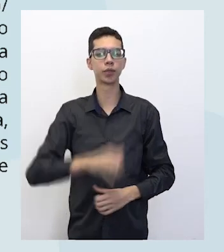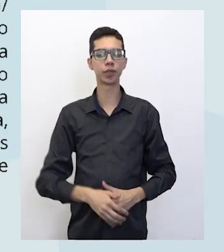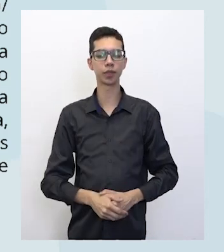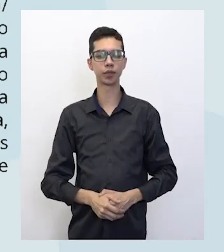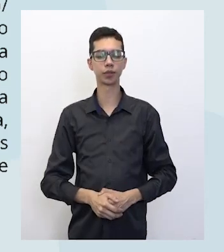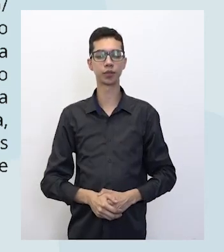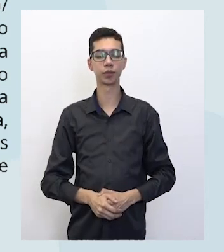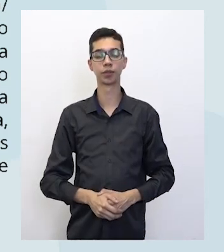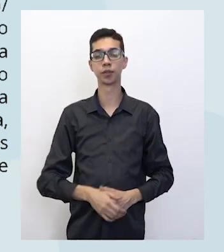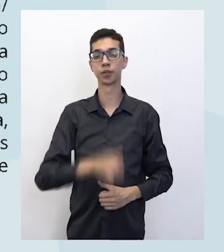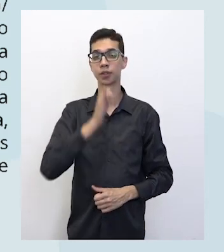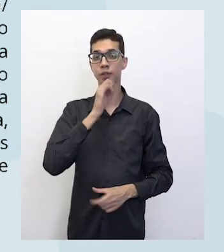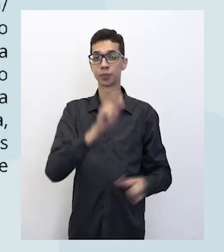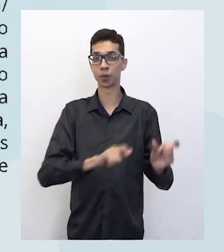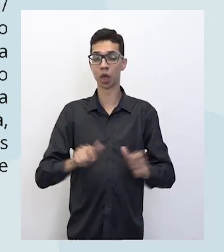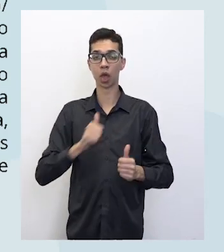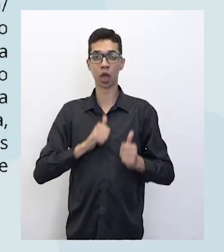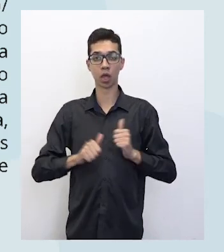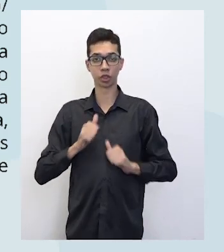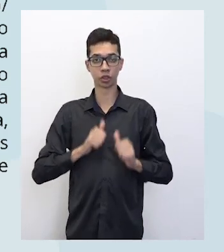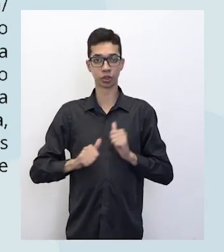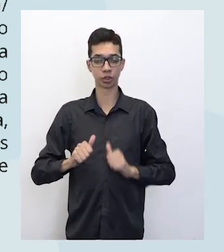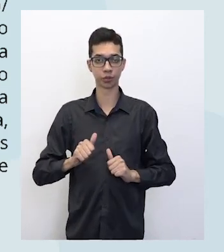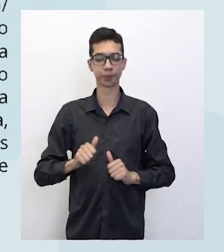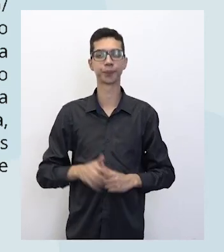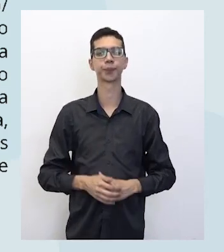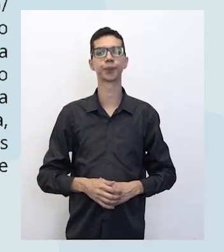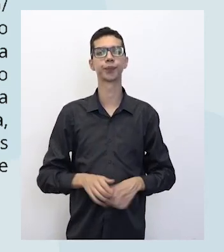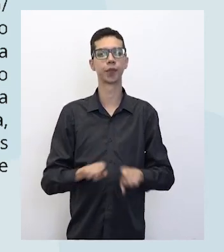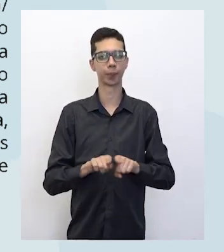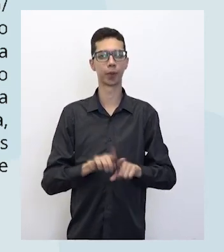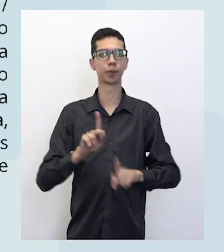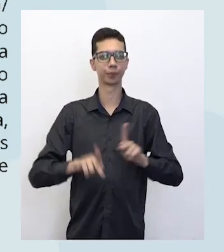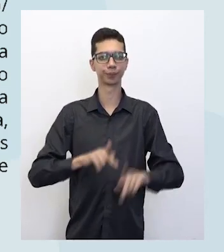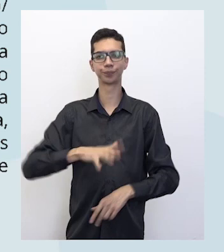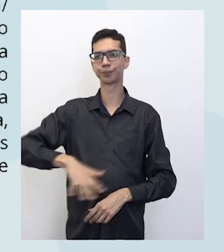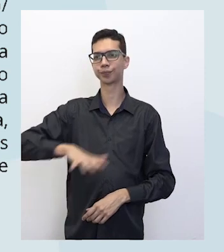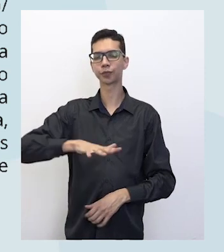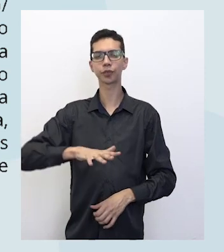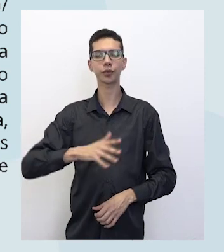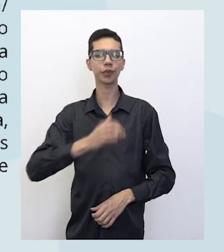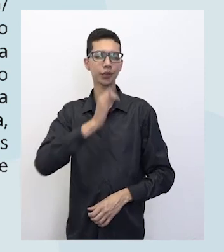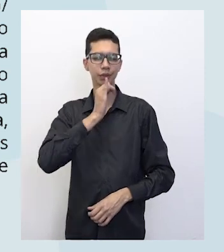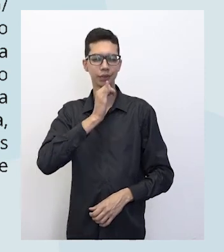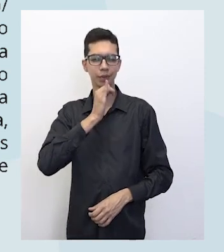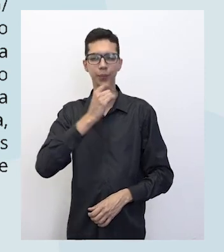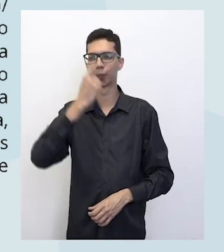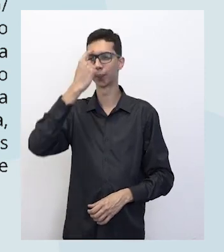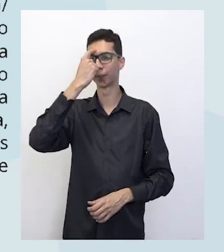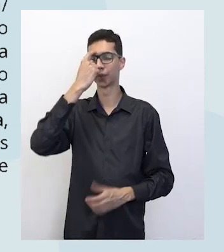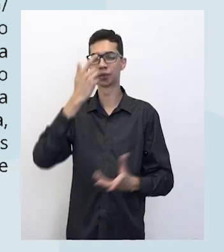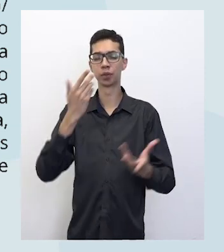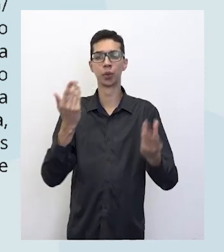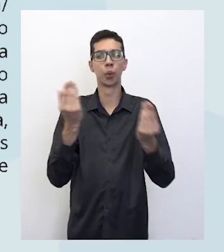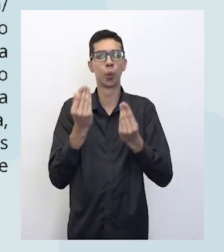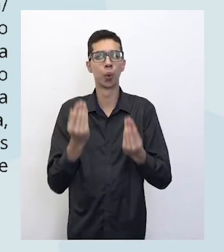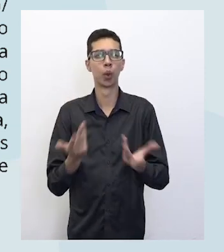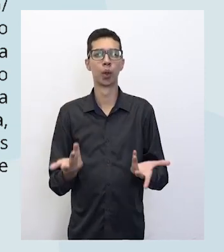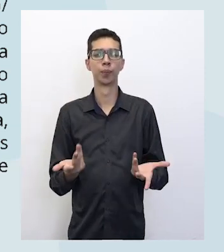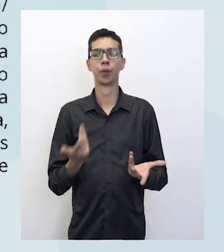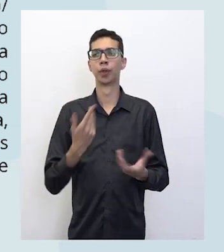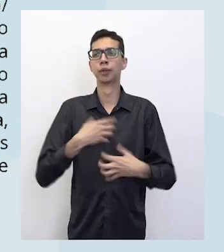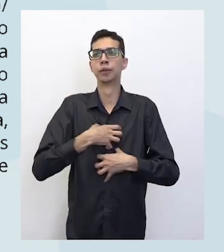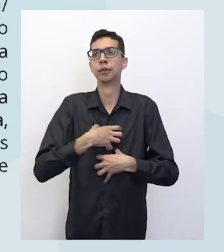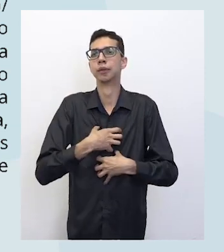os artistas, né, no caso, e o público sofre aquela catarse de chegar e se identificar, e chorar,